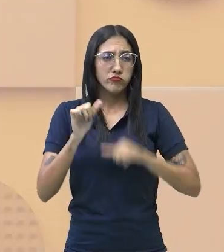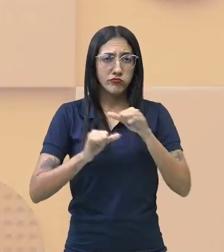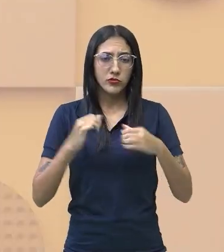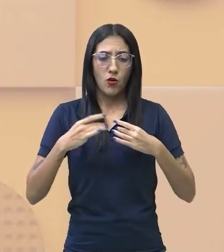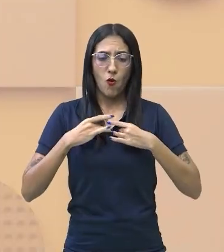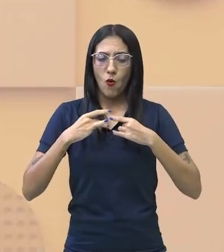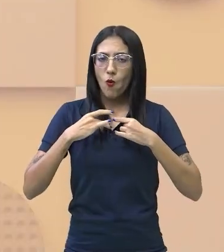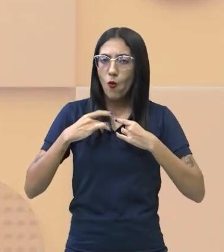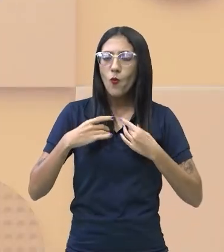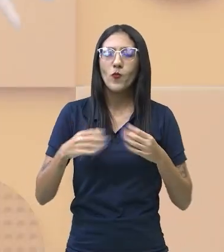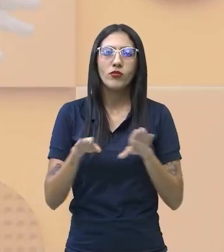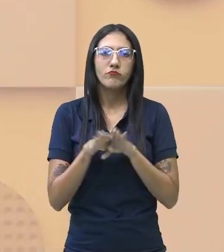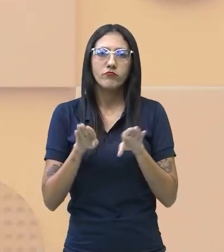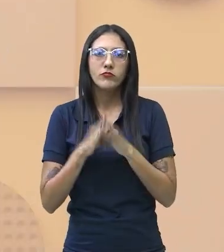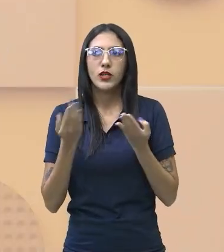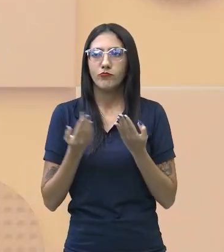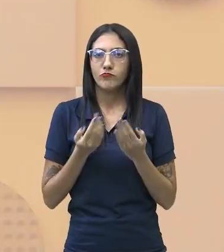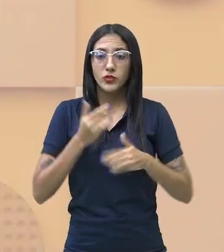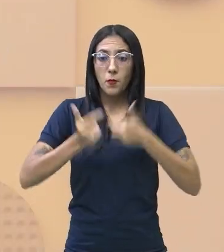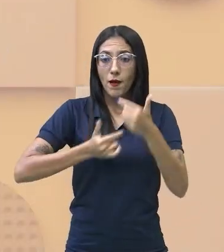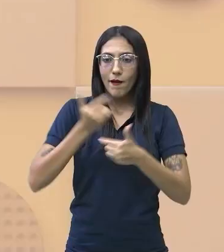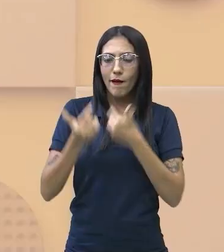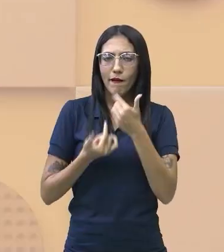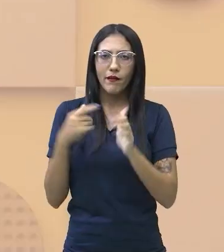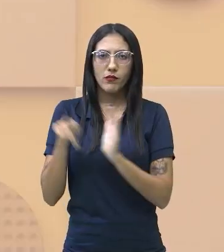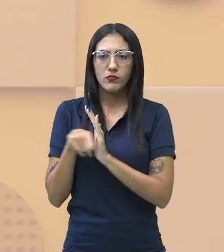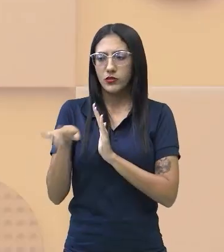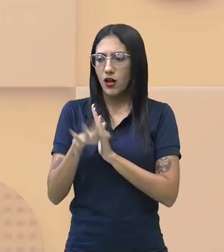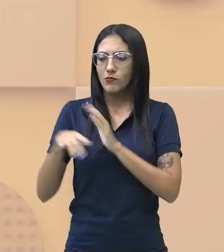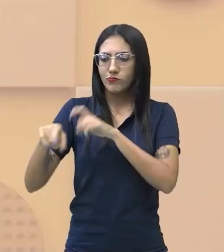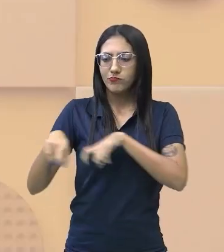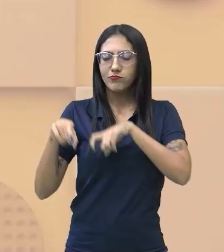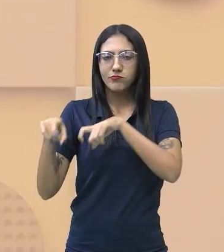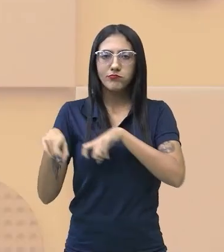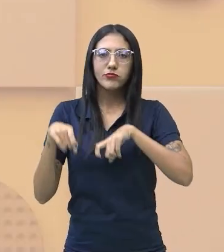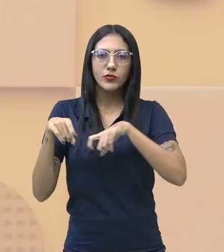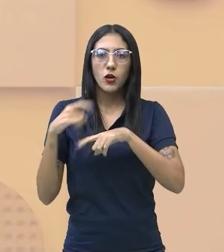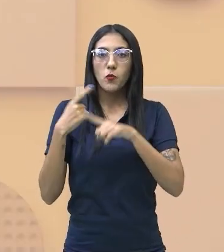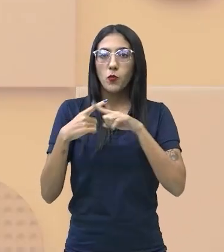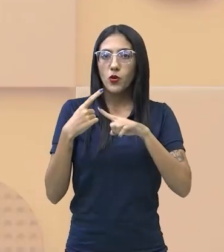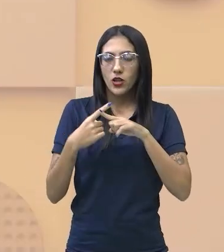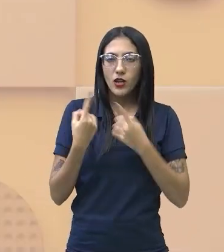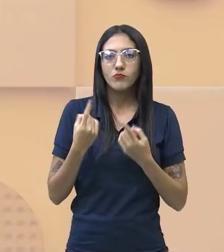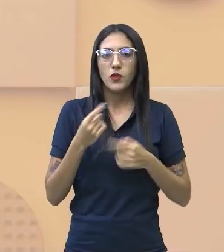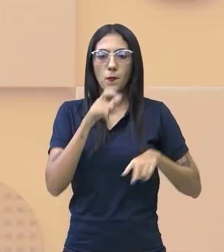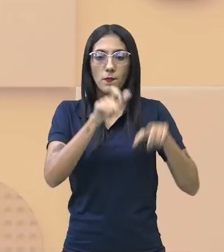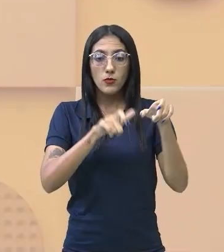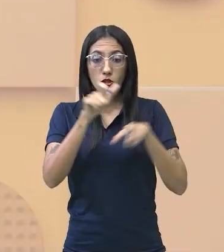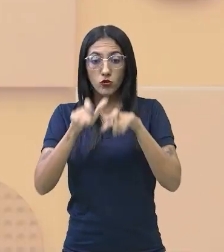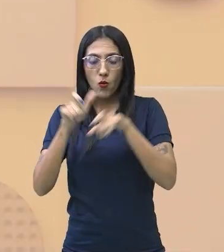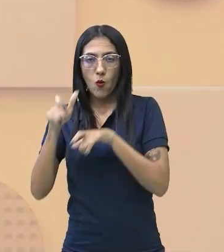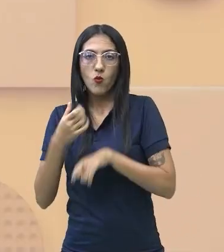é mesmo? Trabalhando, então, no que é rural. Por quê? Porque nós somos homens e mulheres